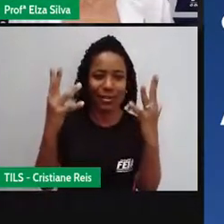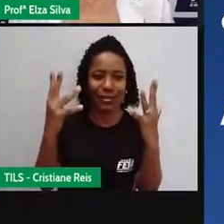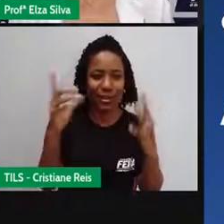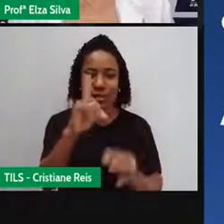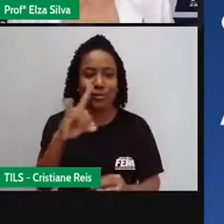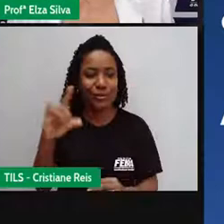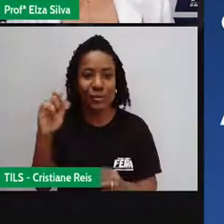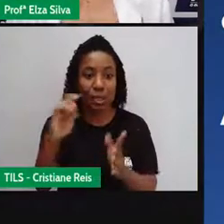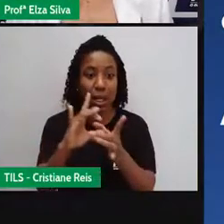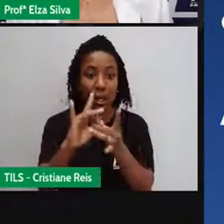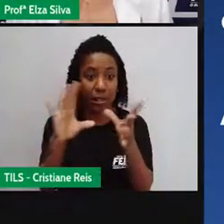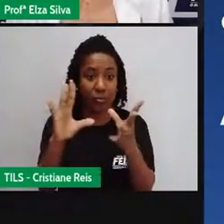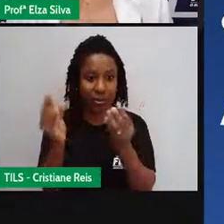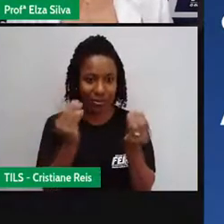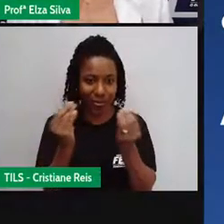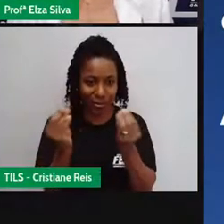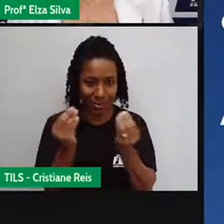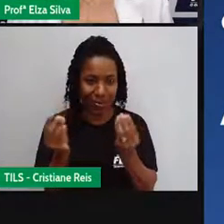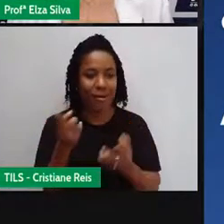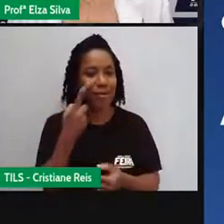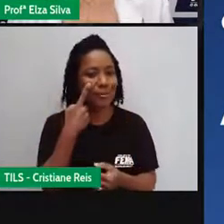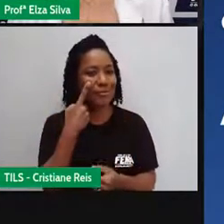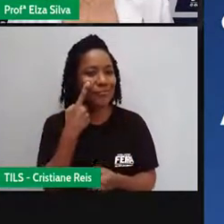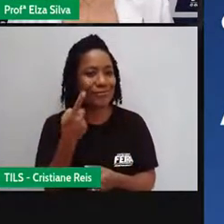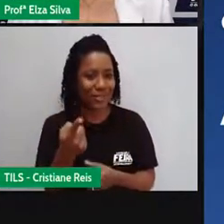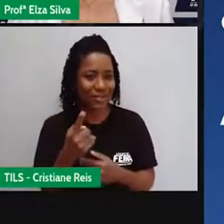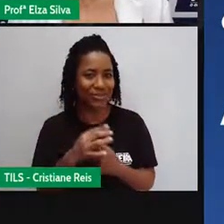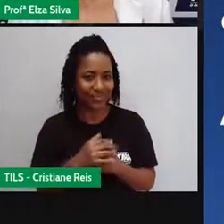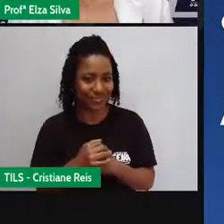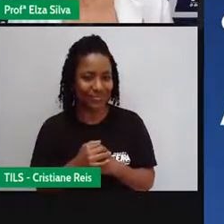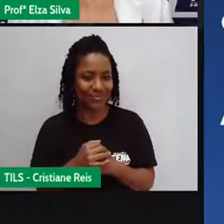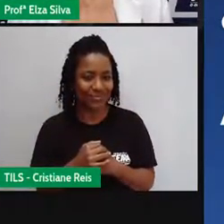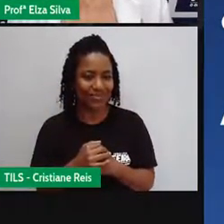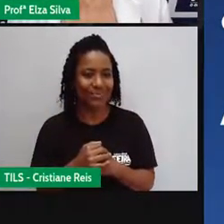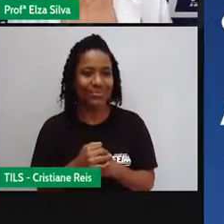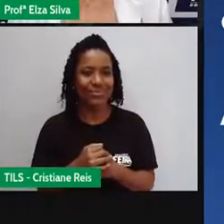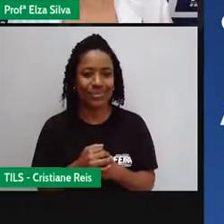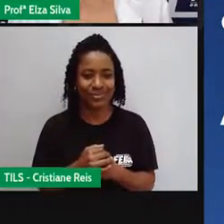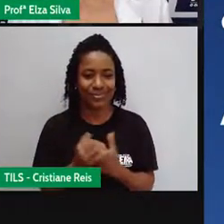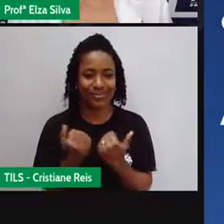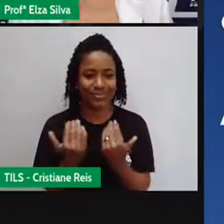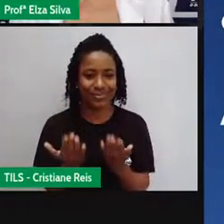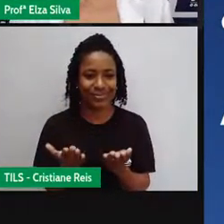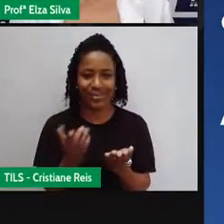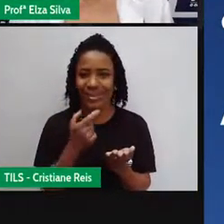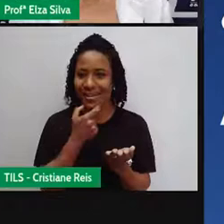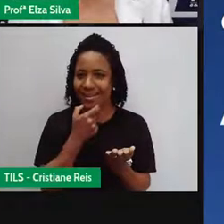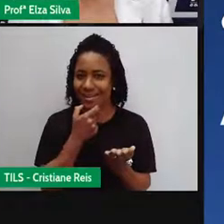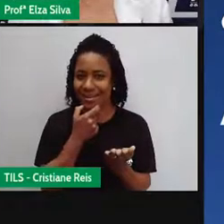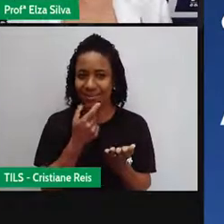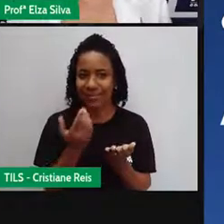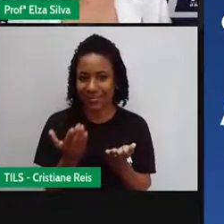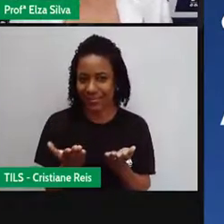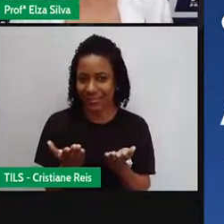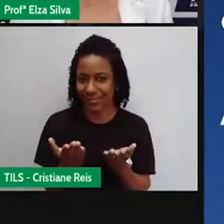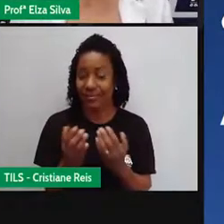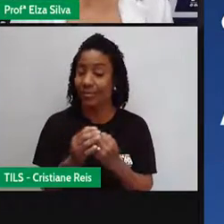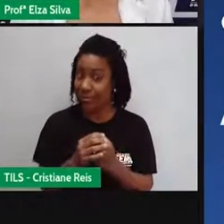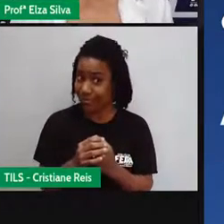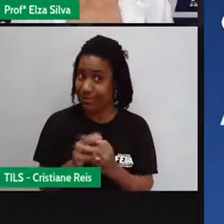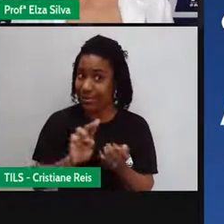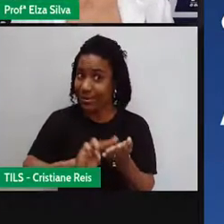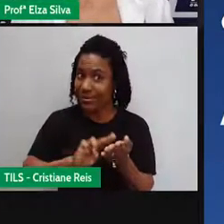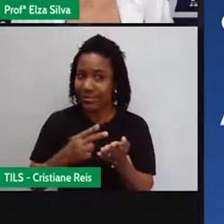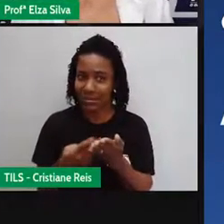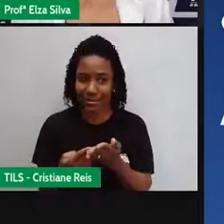julho, Americans celebrate the 4th of July with hot dog eating competitions. Então, eles